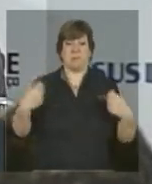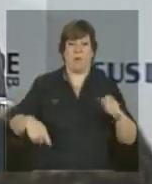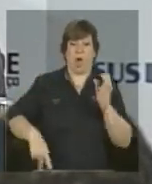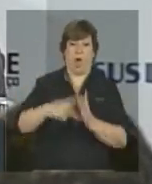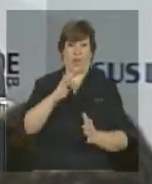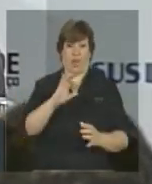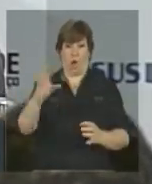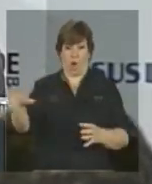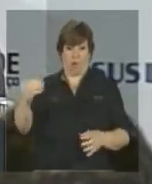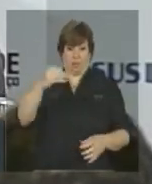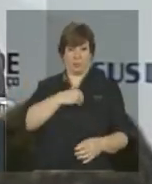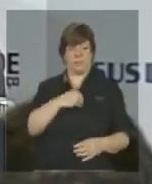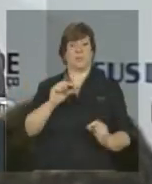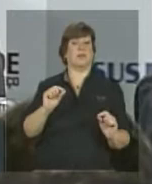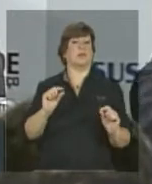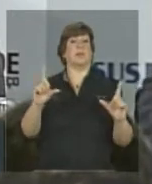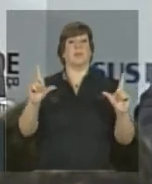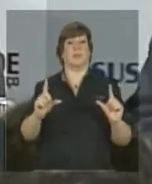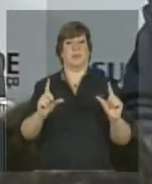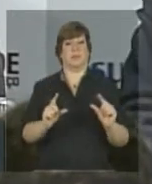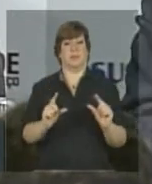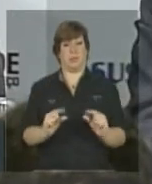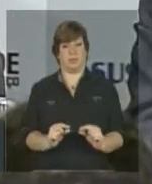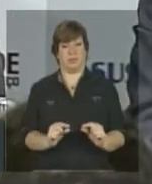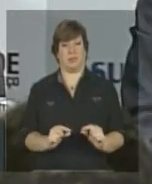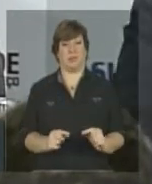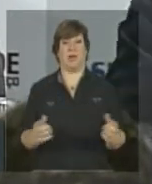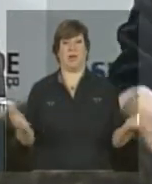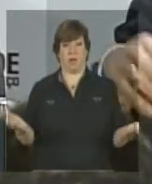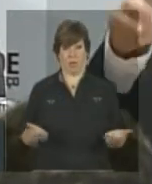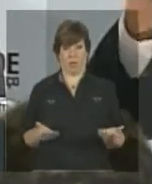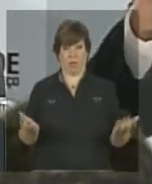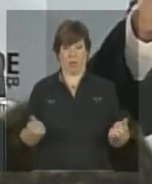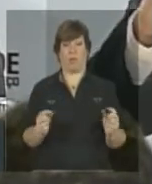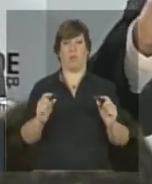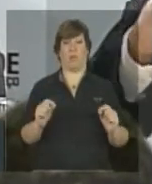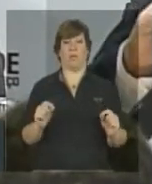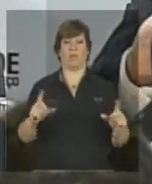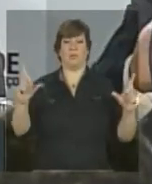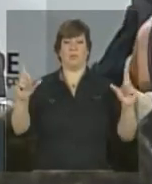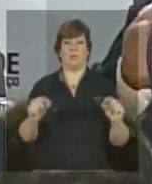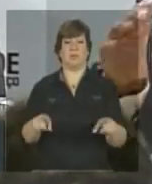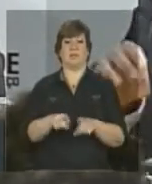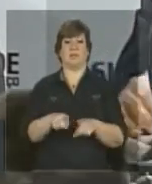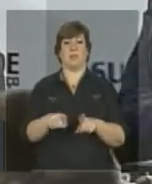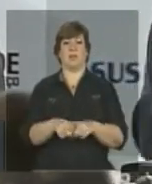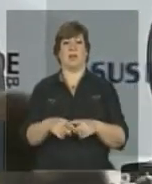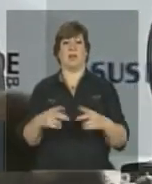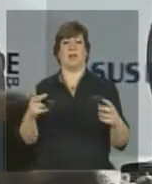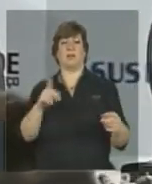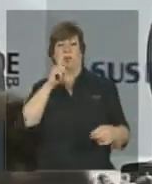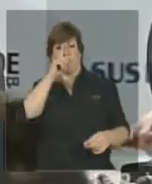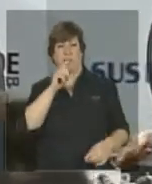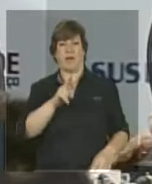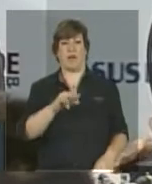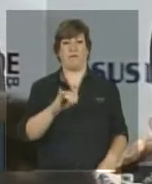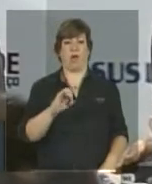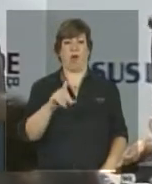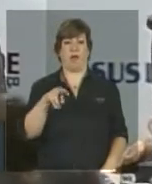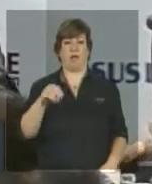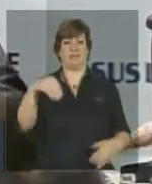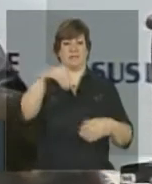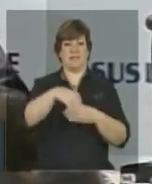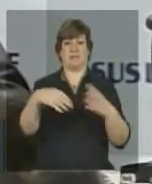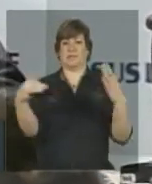E como hoje a morte violenta, a diminuição da violência urbana, o número de potenciais doadores está